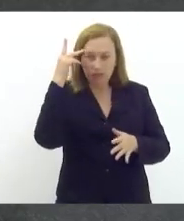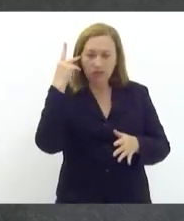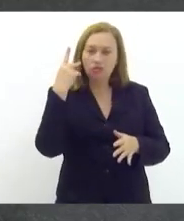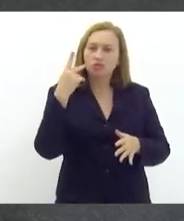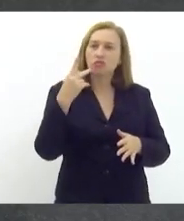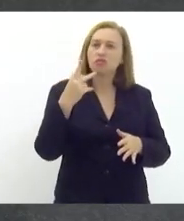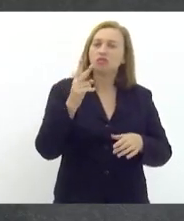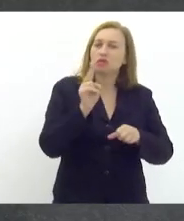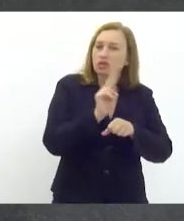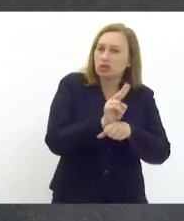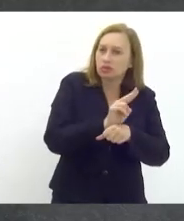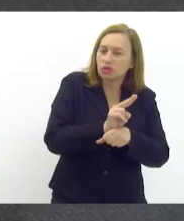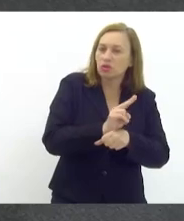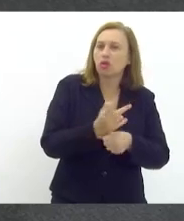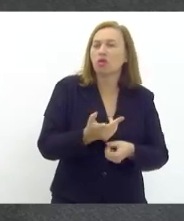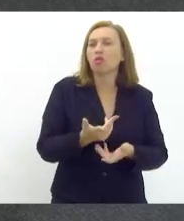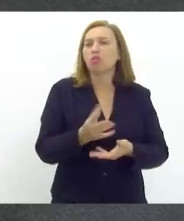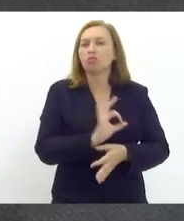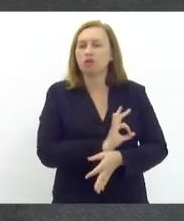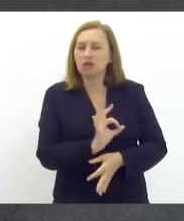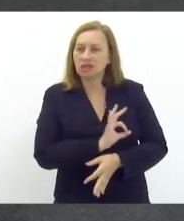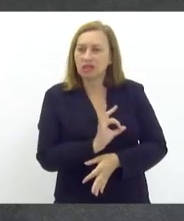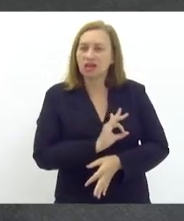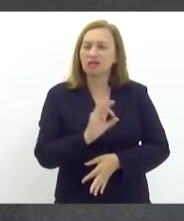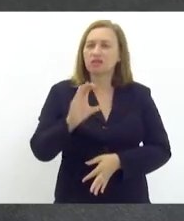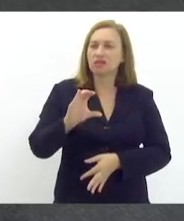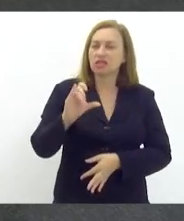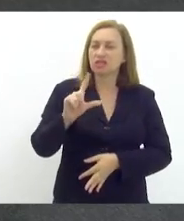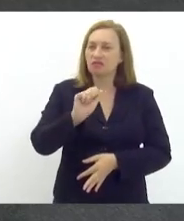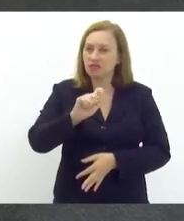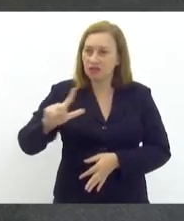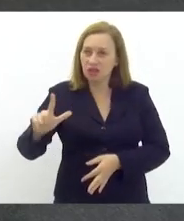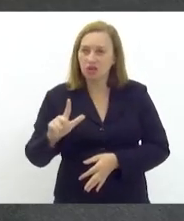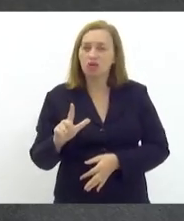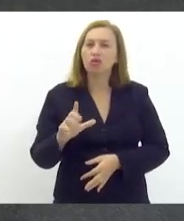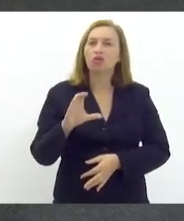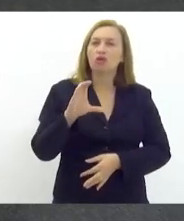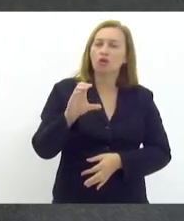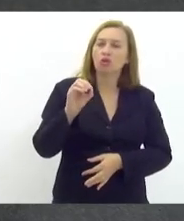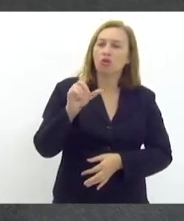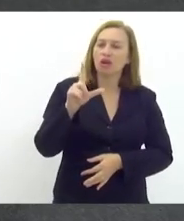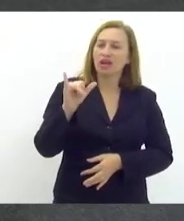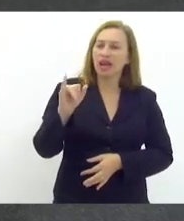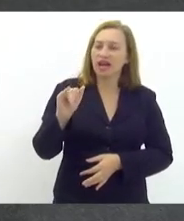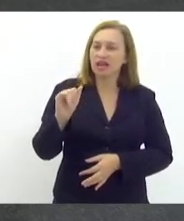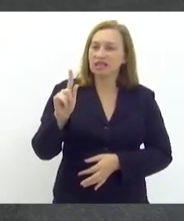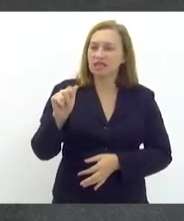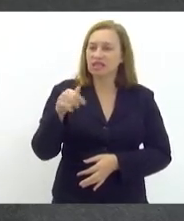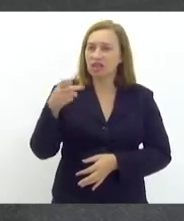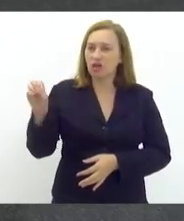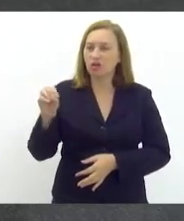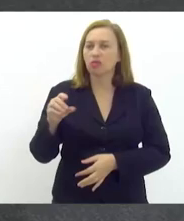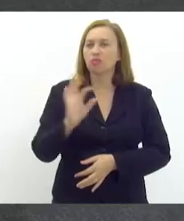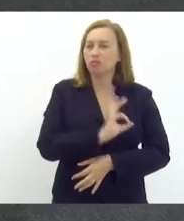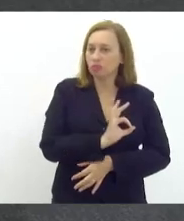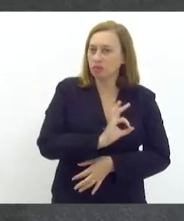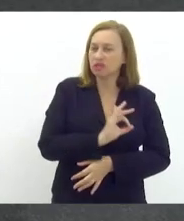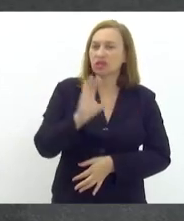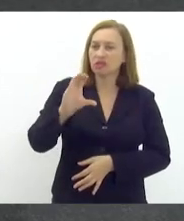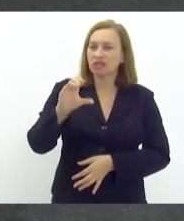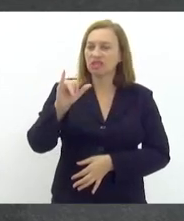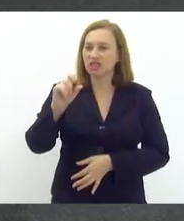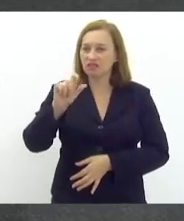dos policiais civis a Coligação dos policiais civis a parte dos peritos de